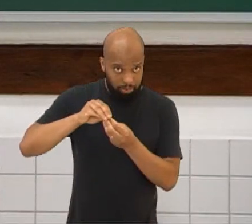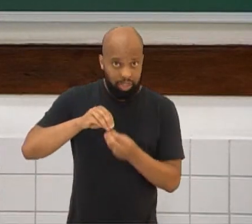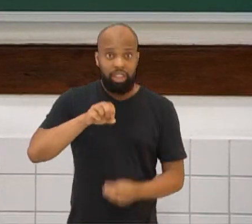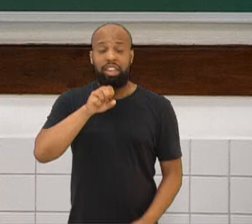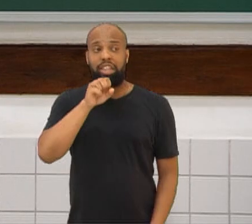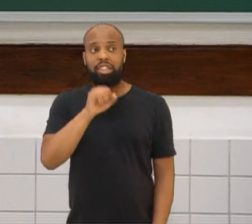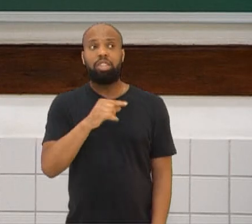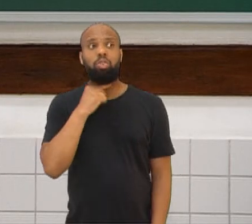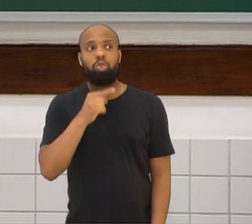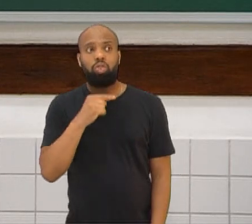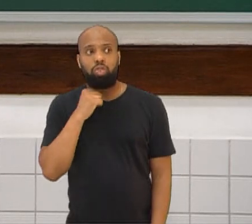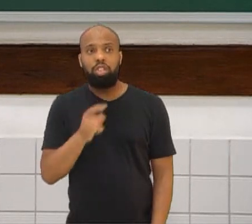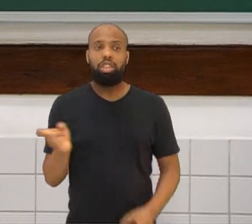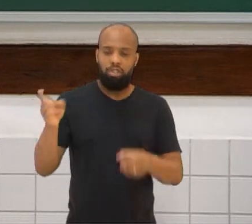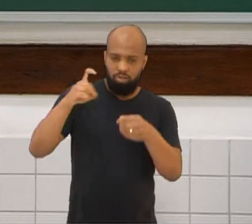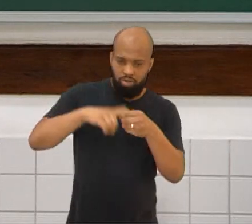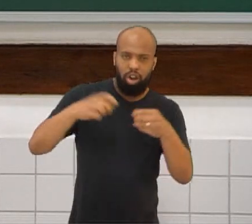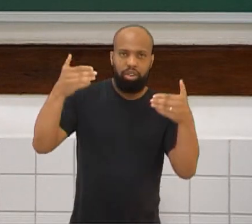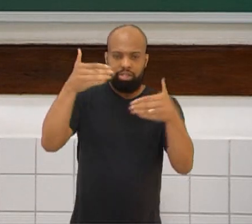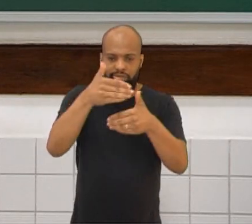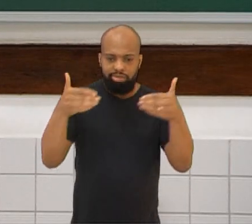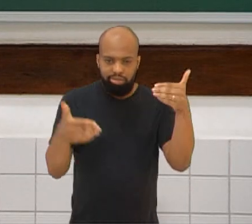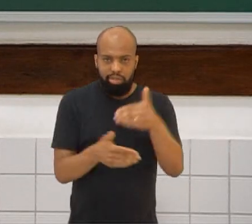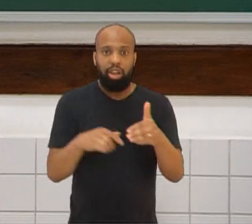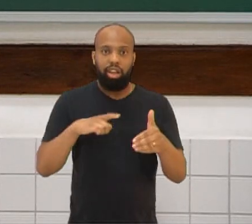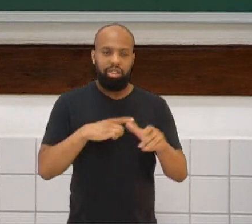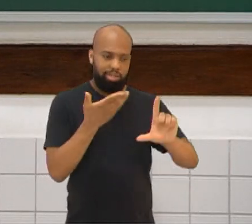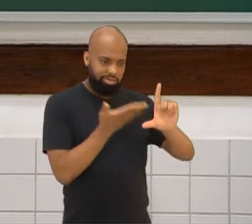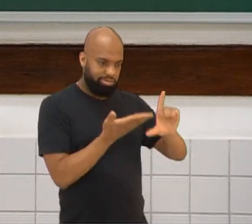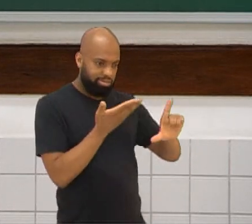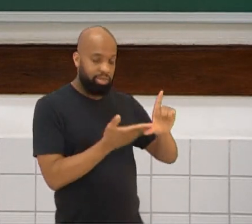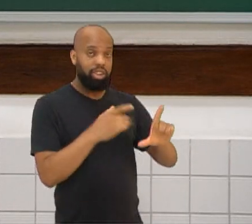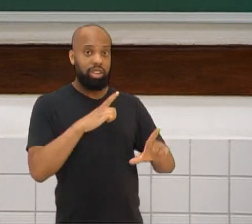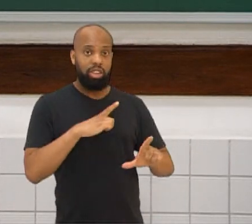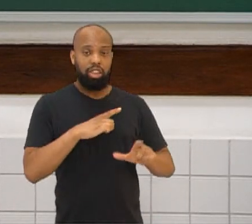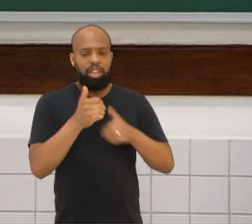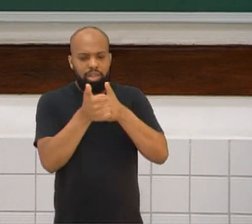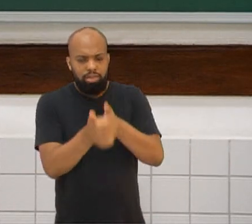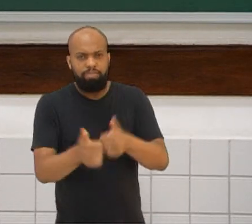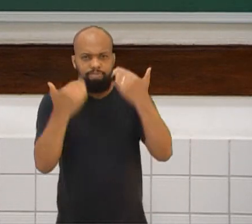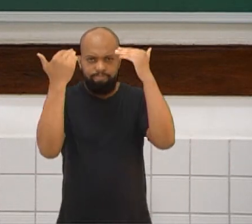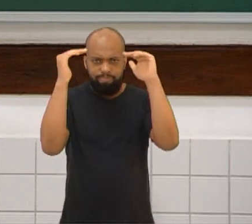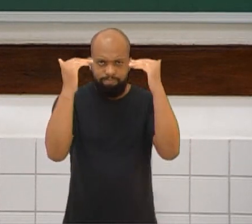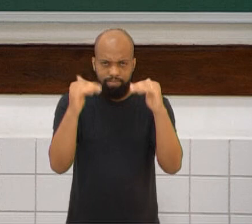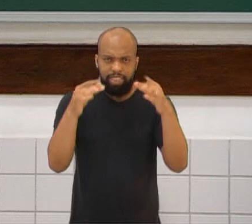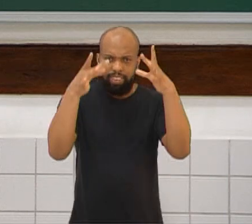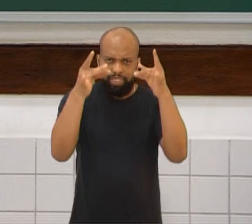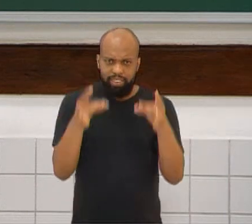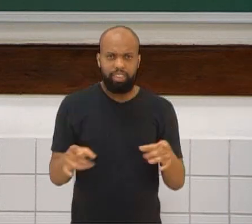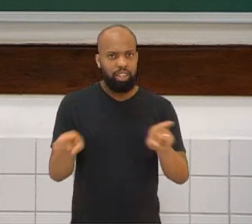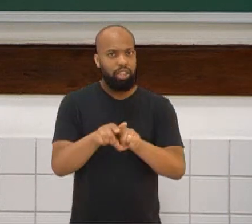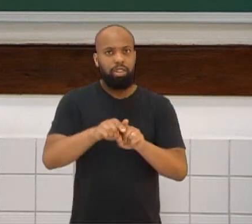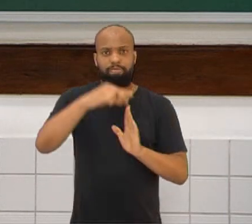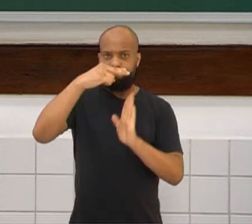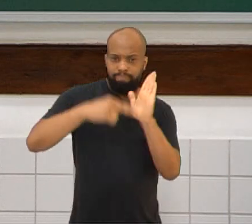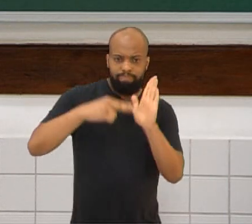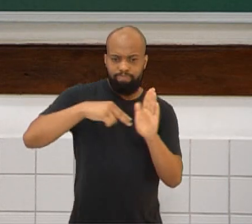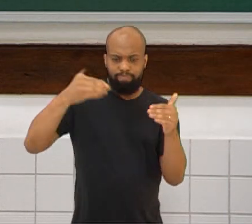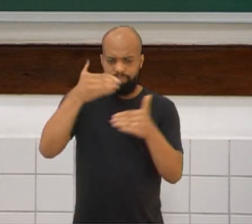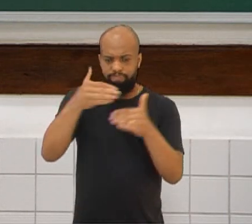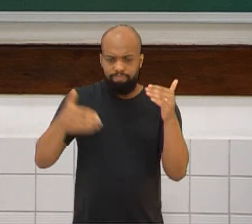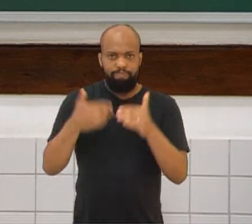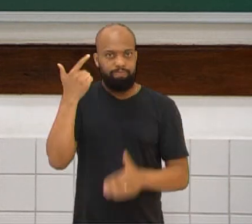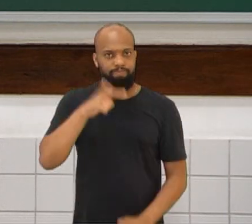Qualquer coisa, vocês voltam nos slides que ficam postados lá na página e acompanhem isso. Leiam, vejam os slides que vocês